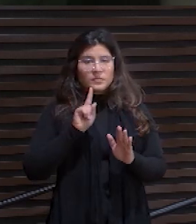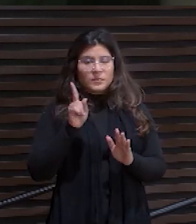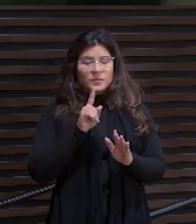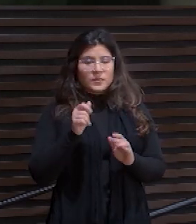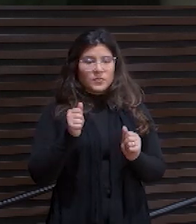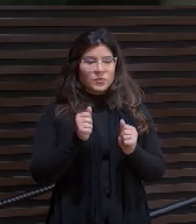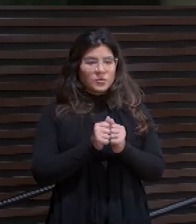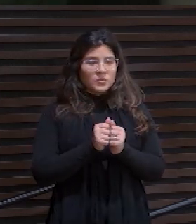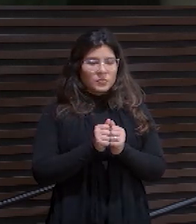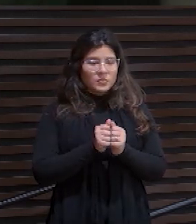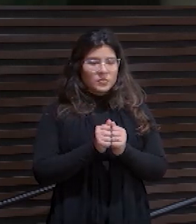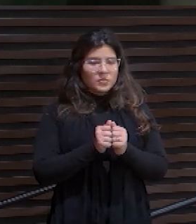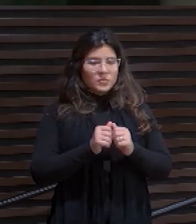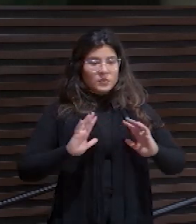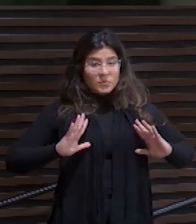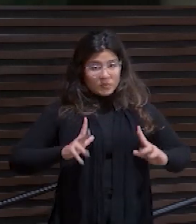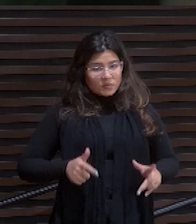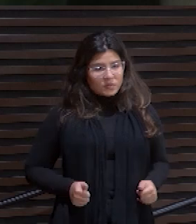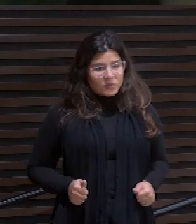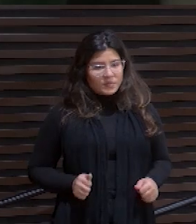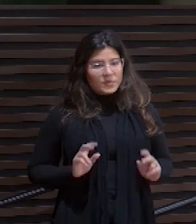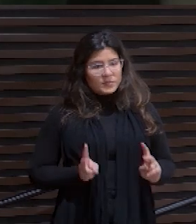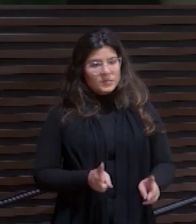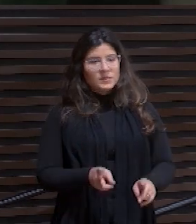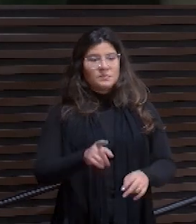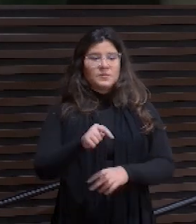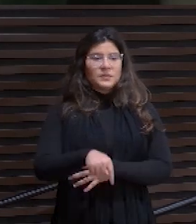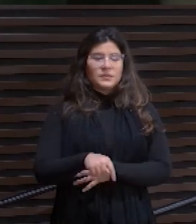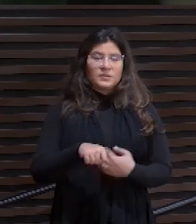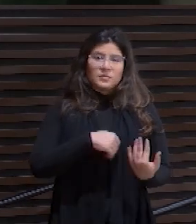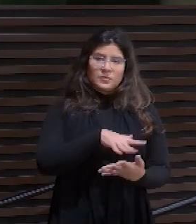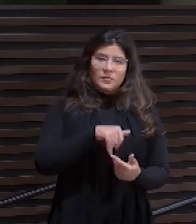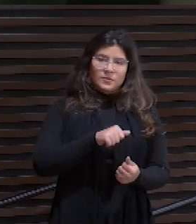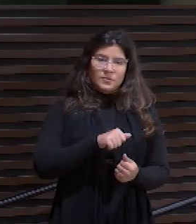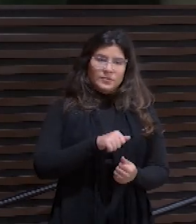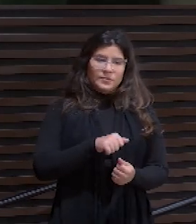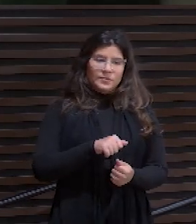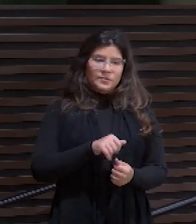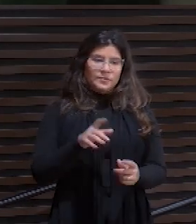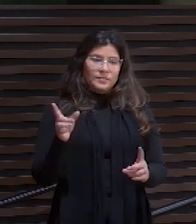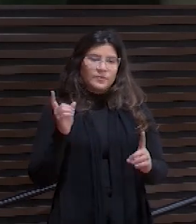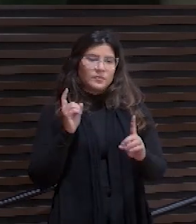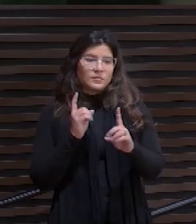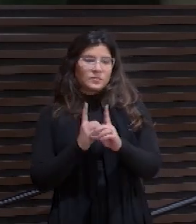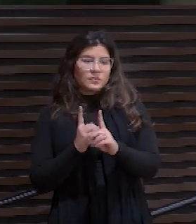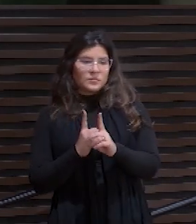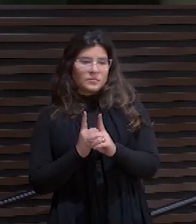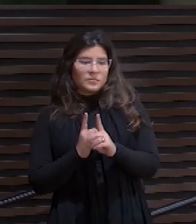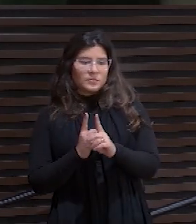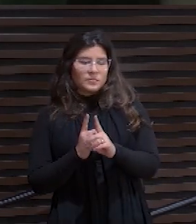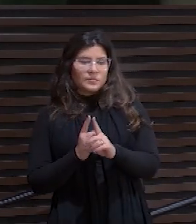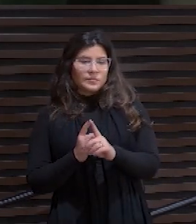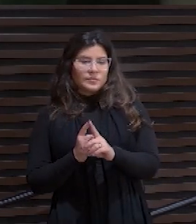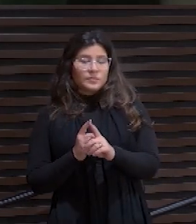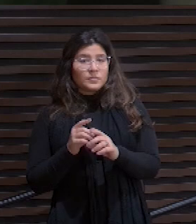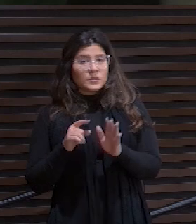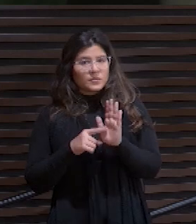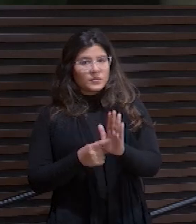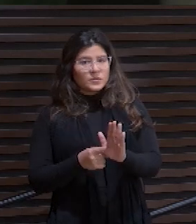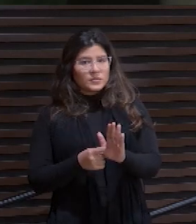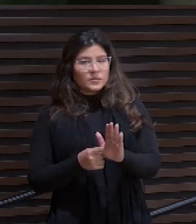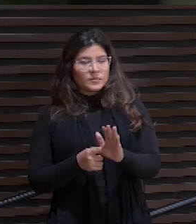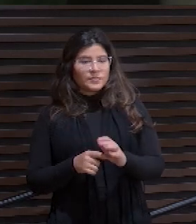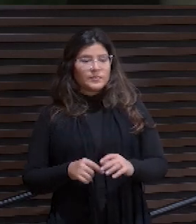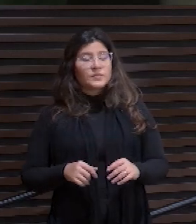discípulos. Chegaria um momento da sua crucificação e depois quando ele voltasse para o Pai. Então nesses momentos sim